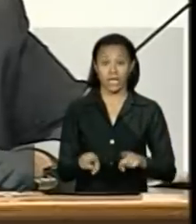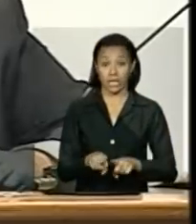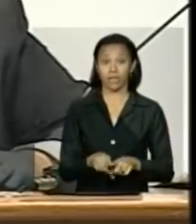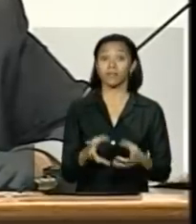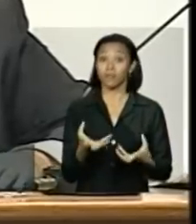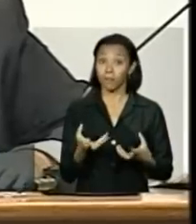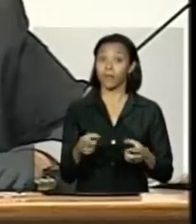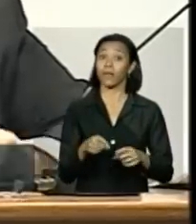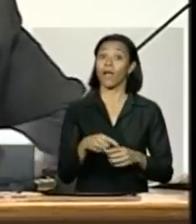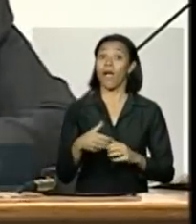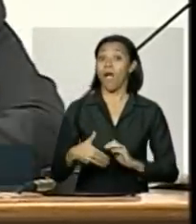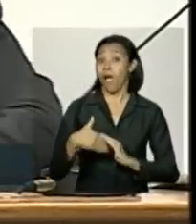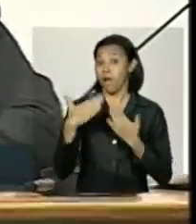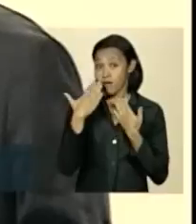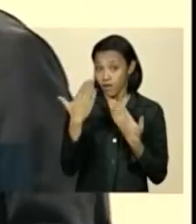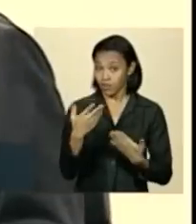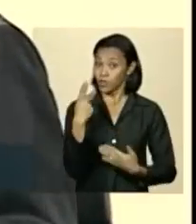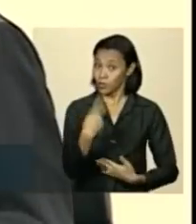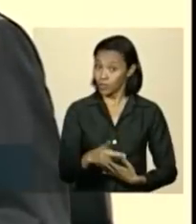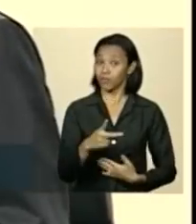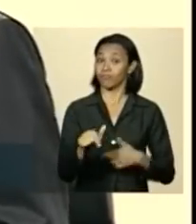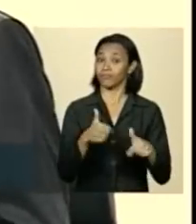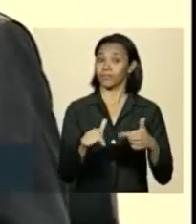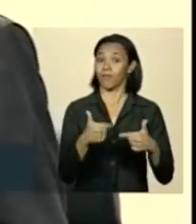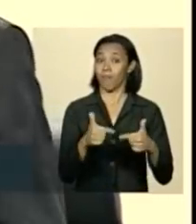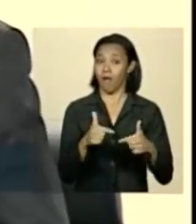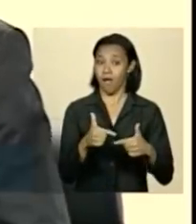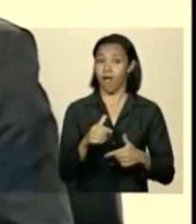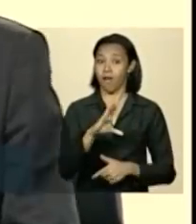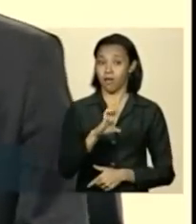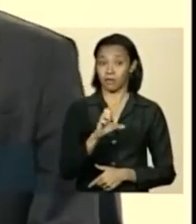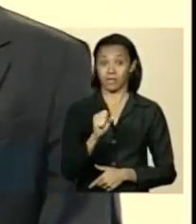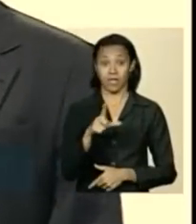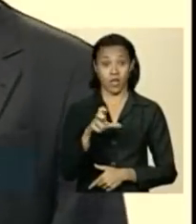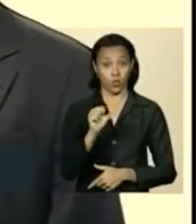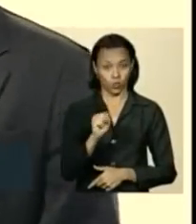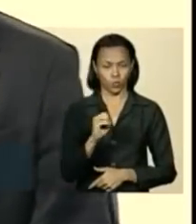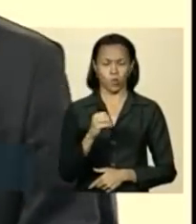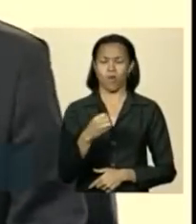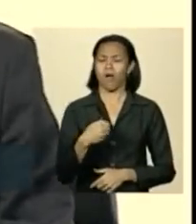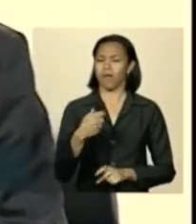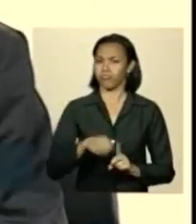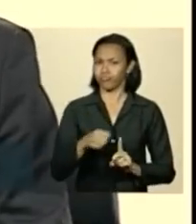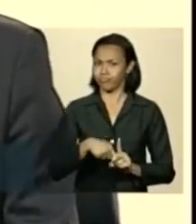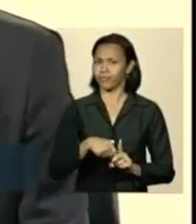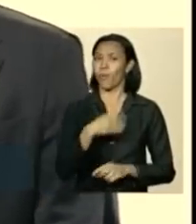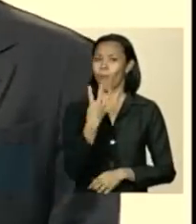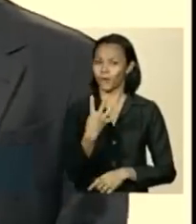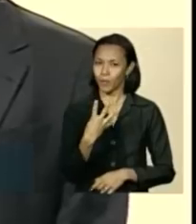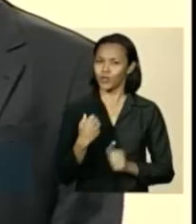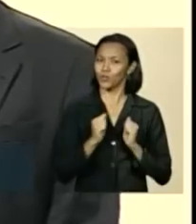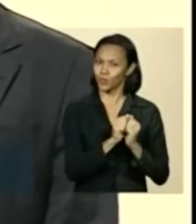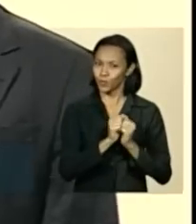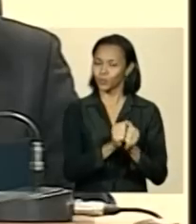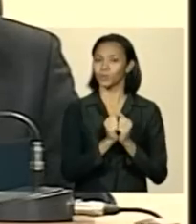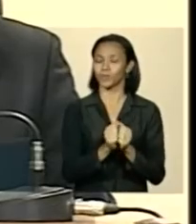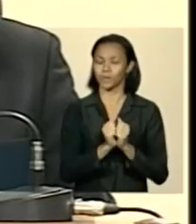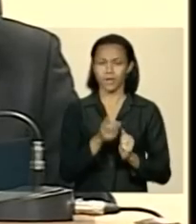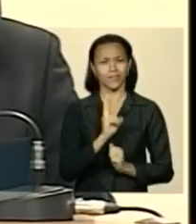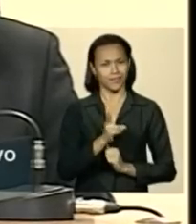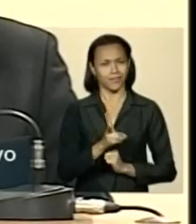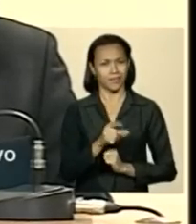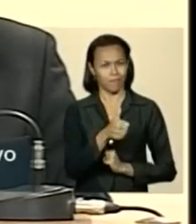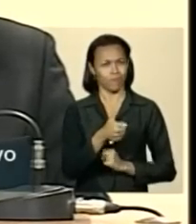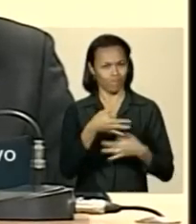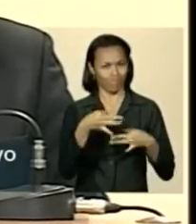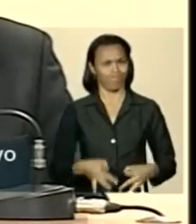agradecer Celso ao teu trabalho né quero dizer que tivemos 4 meses de convivência eh sempre muito